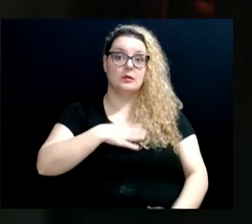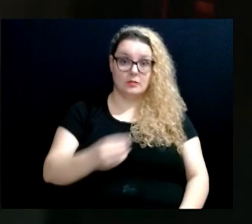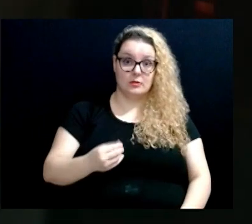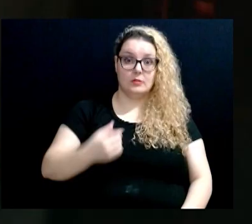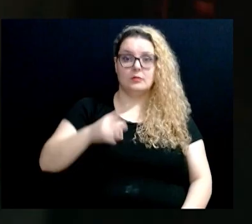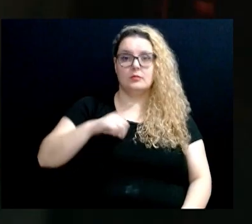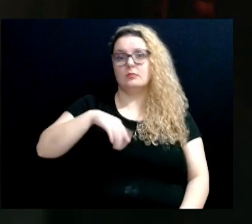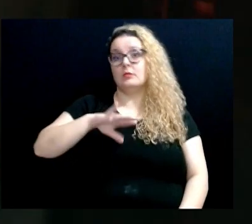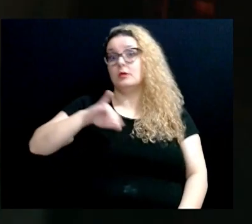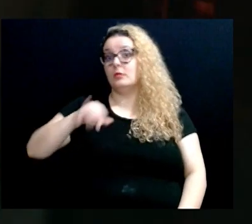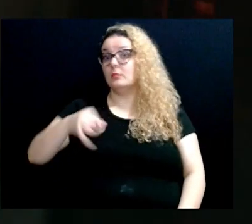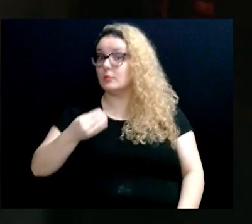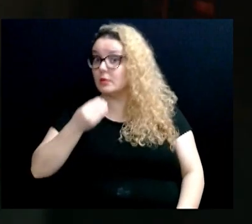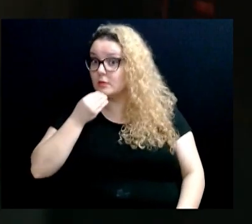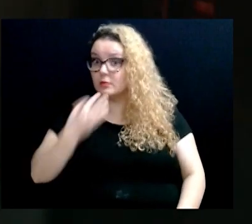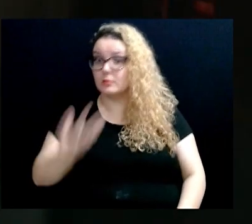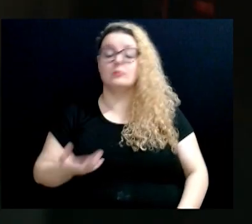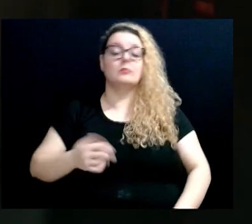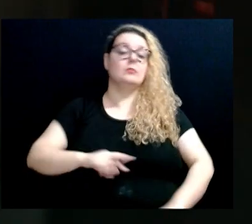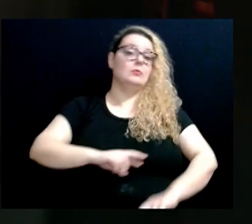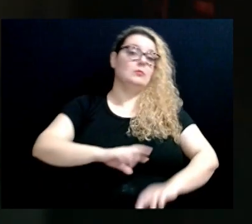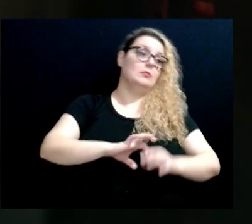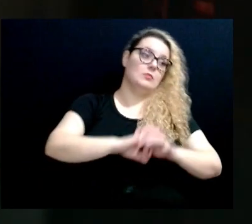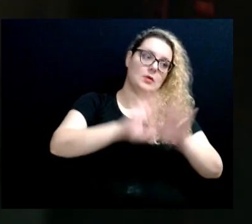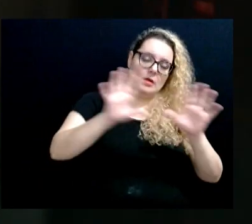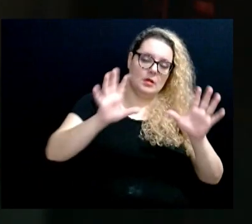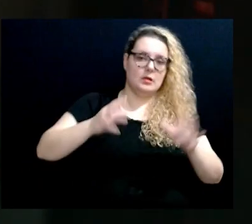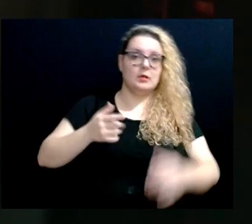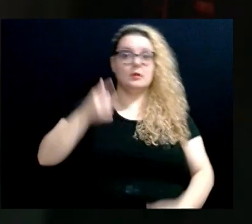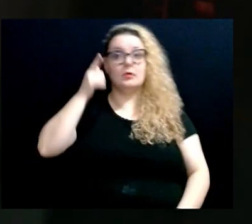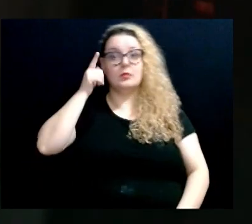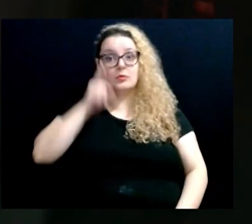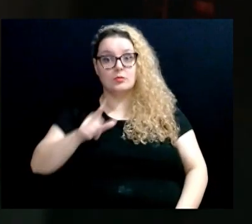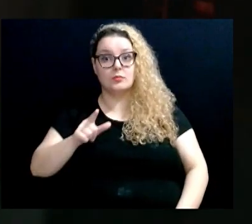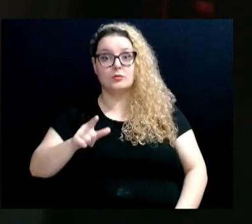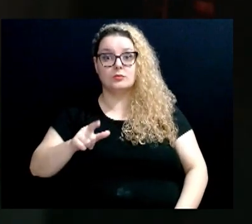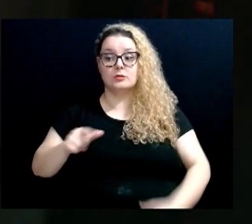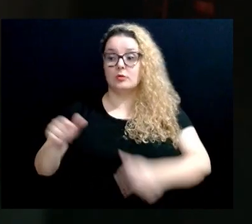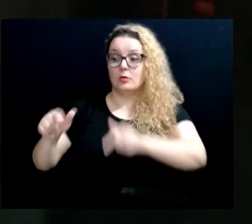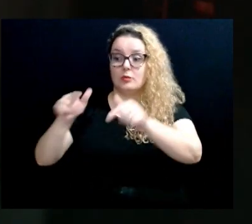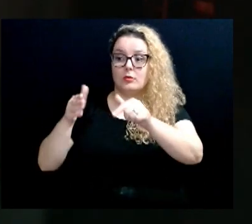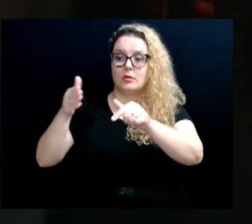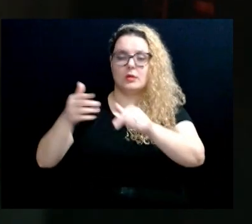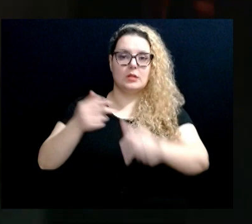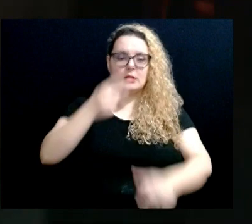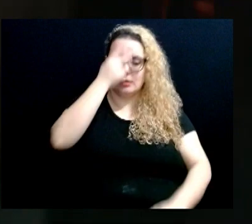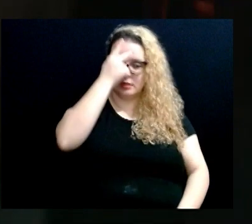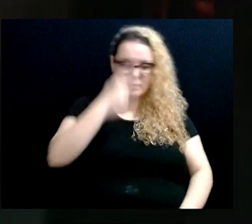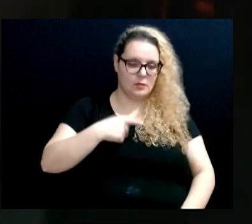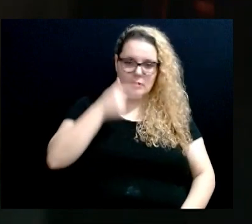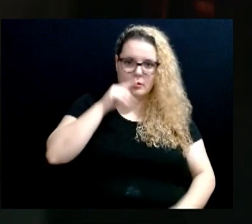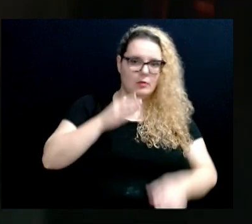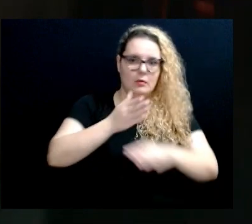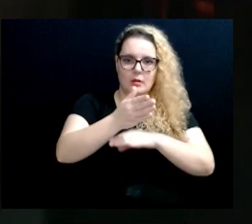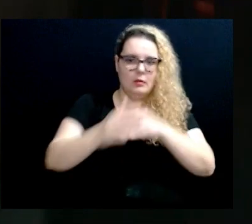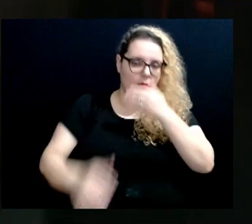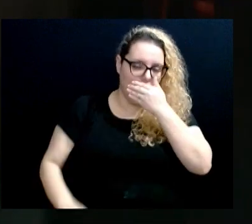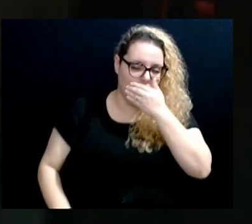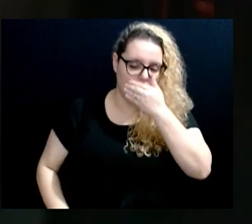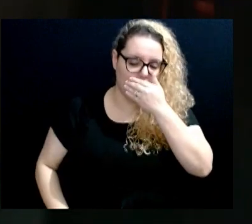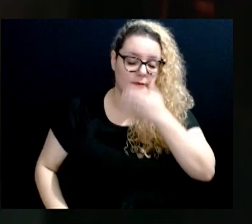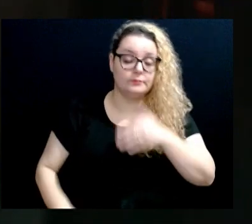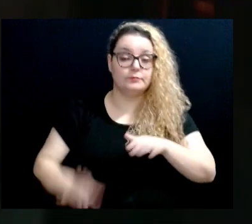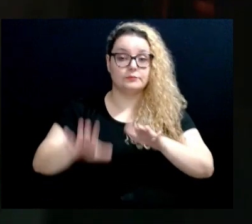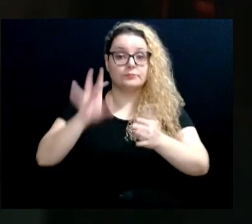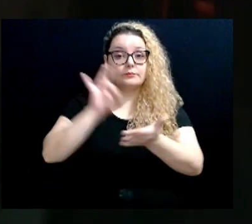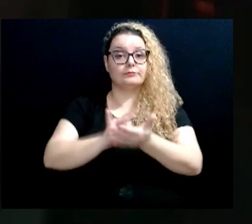mais liberdade e alcancem lugares que eles próprios não conseguiram alcançar. Mas a realidade nem sempre